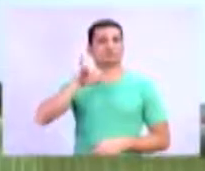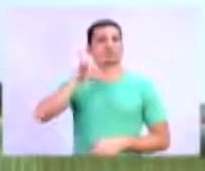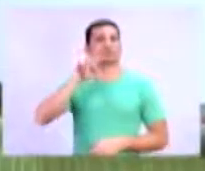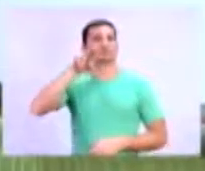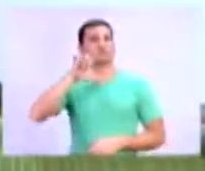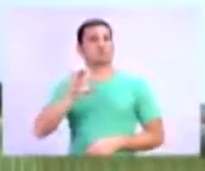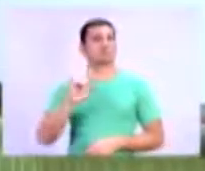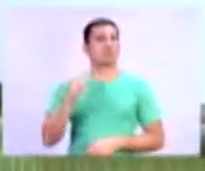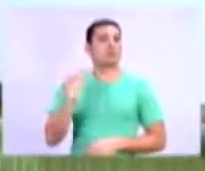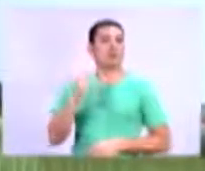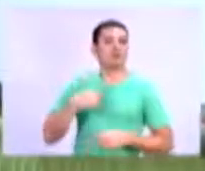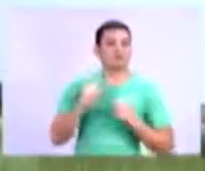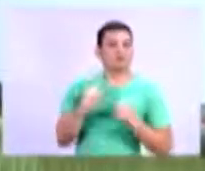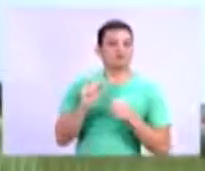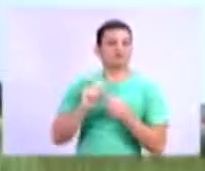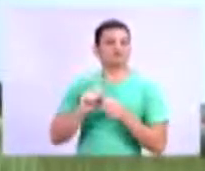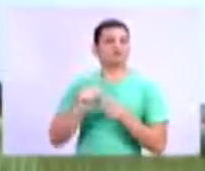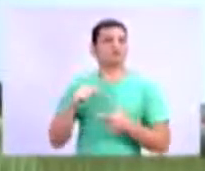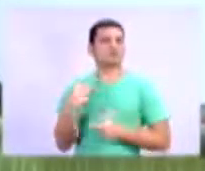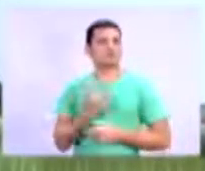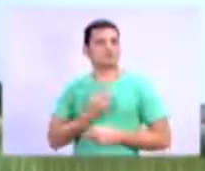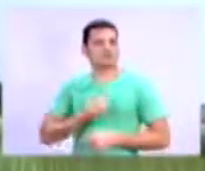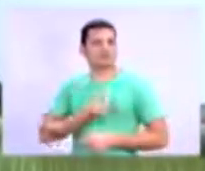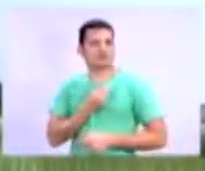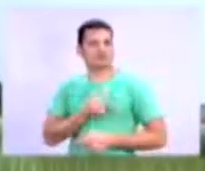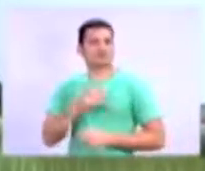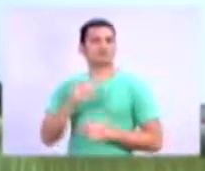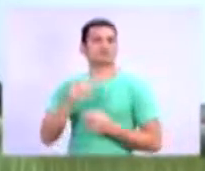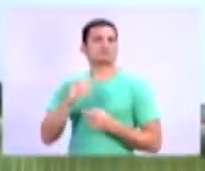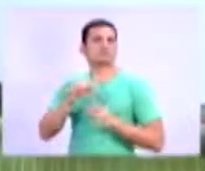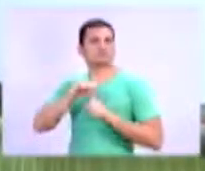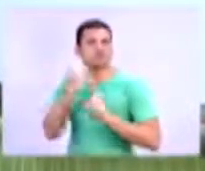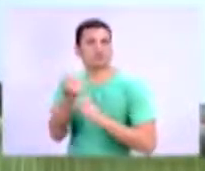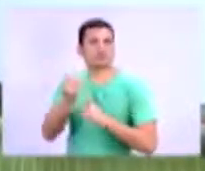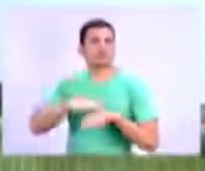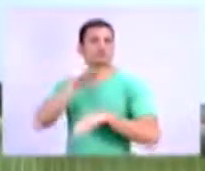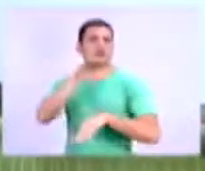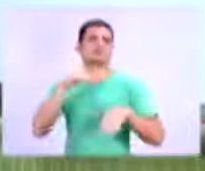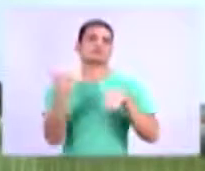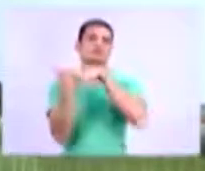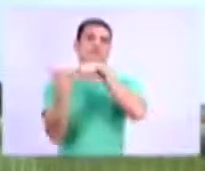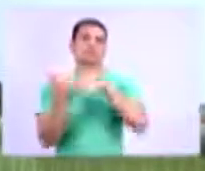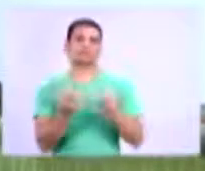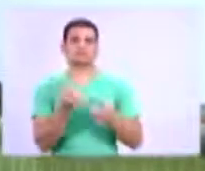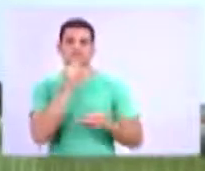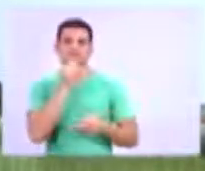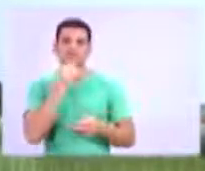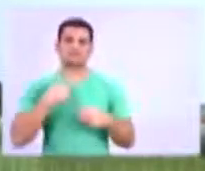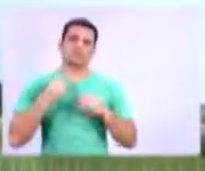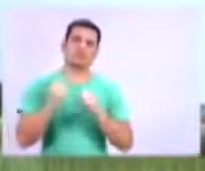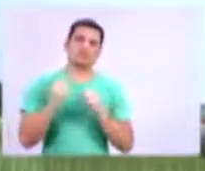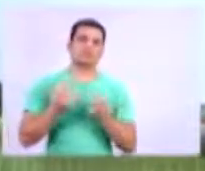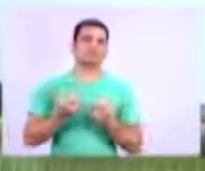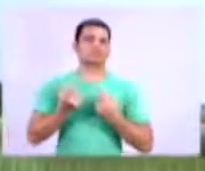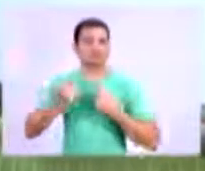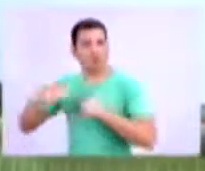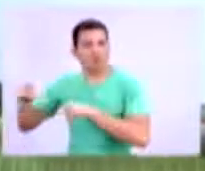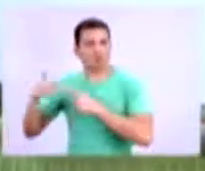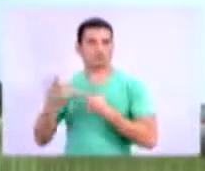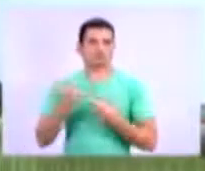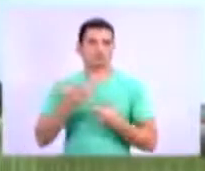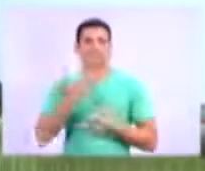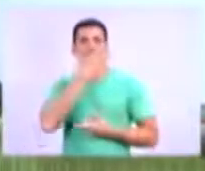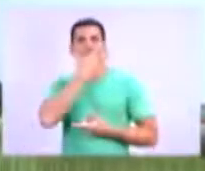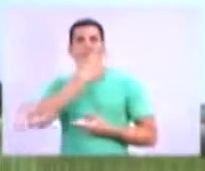que eu posso fazer para que nós vivamos em uma sociedade mais justa. Por exemplo, eu posso combater o machismo, né?